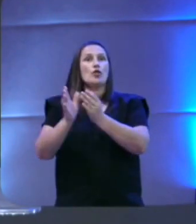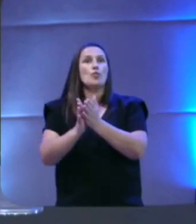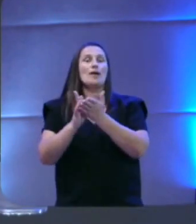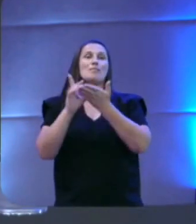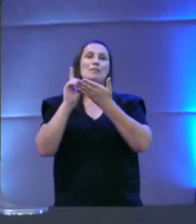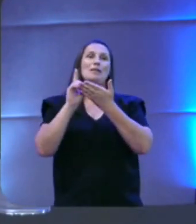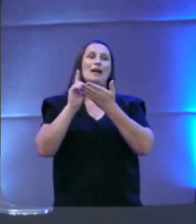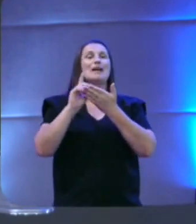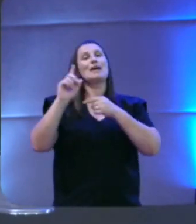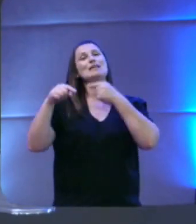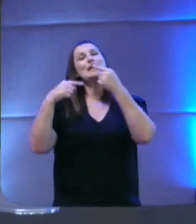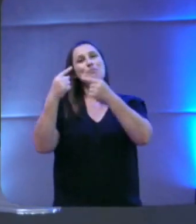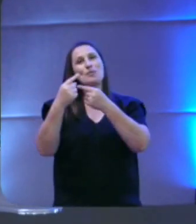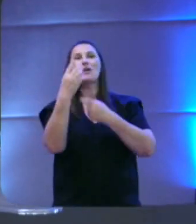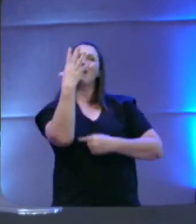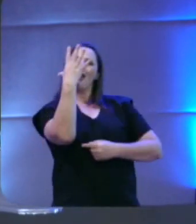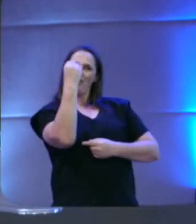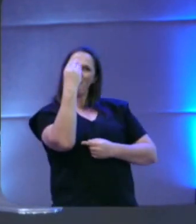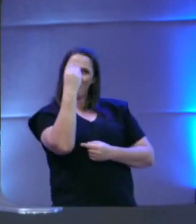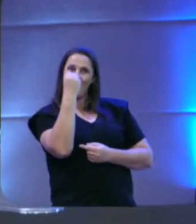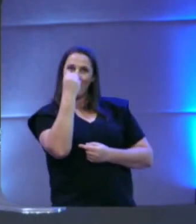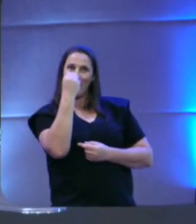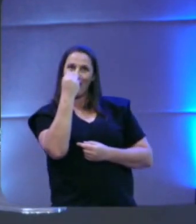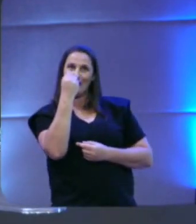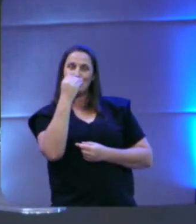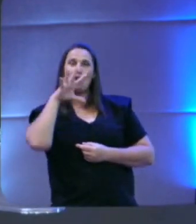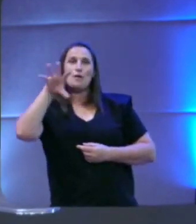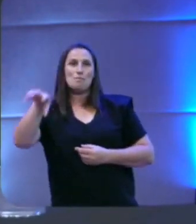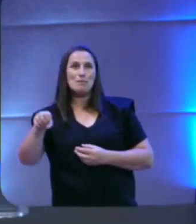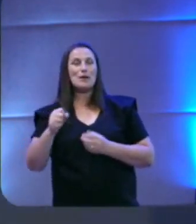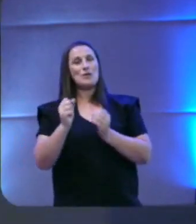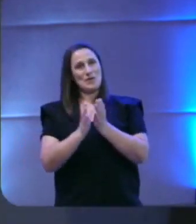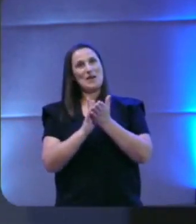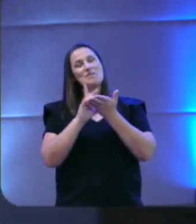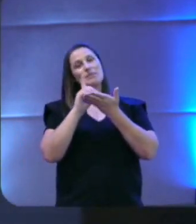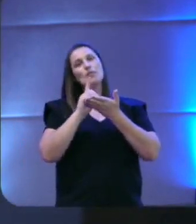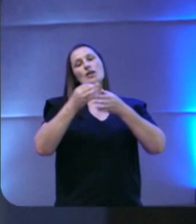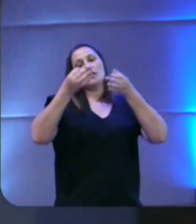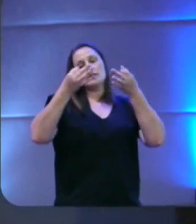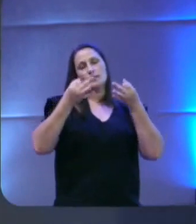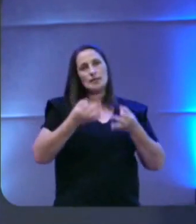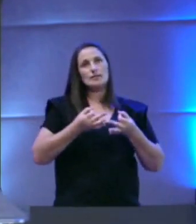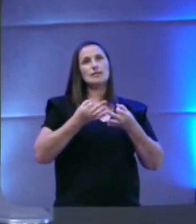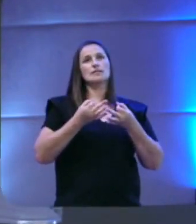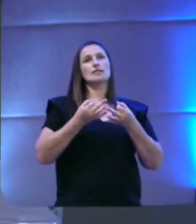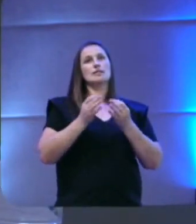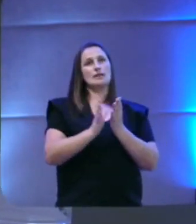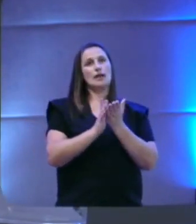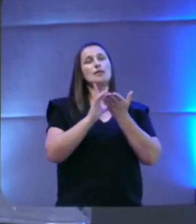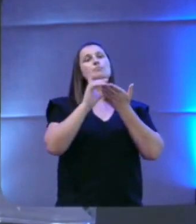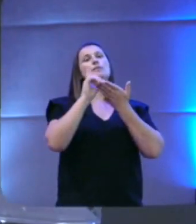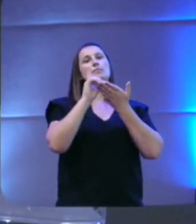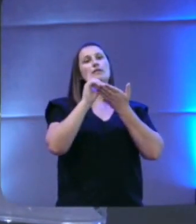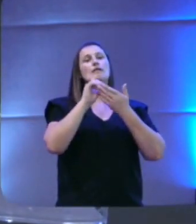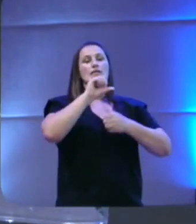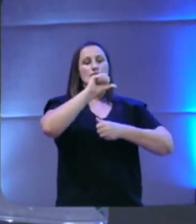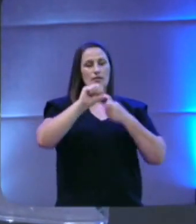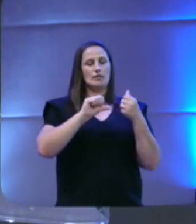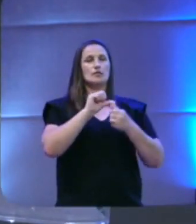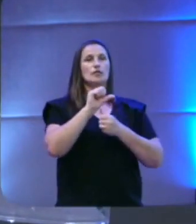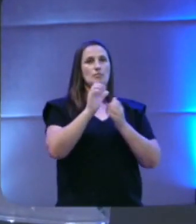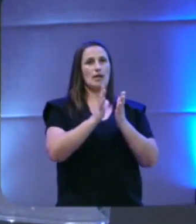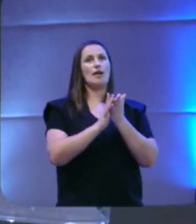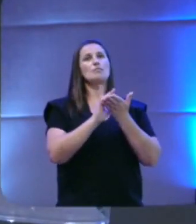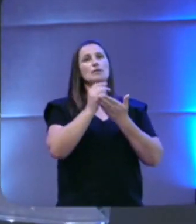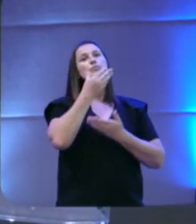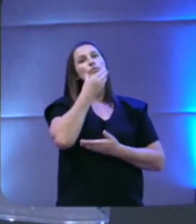uma fotinho de quando ele pegou a Bíblia. Está lá feliz da vida. Eu tenho certeza que a Bíblia vai transformar a vida do seu José em 2020.